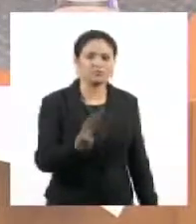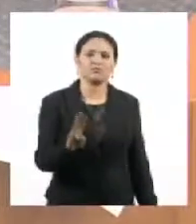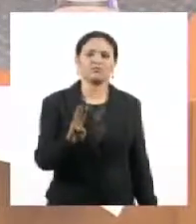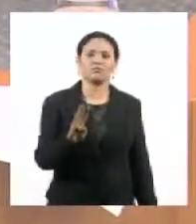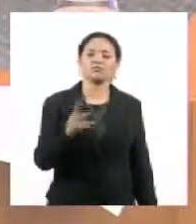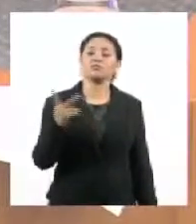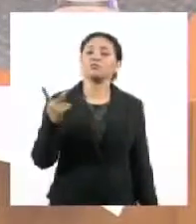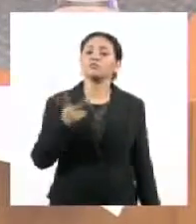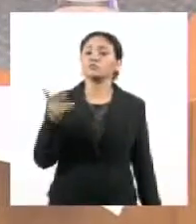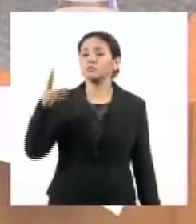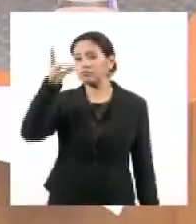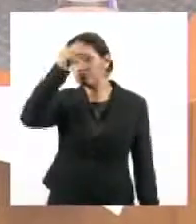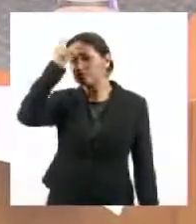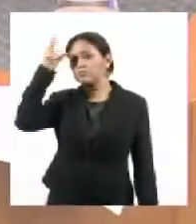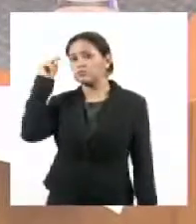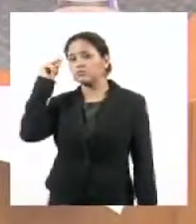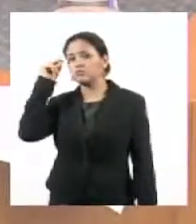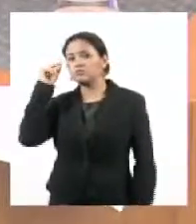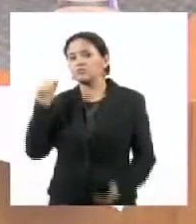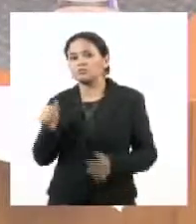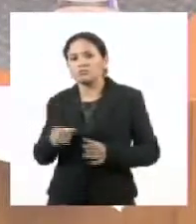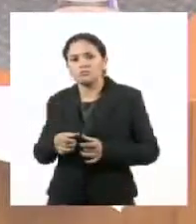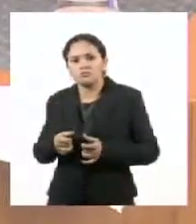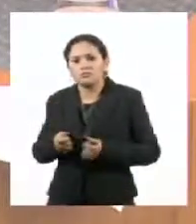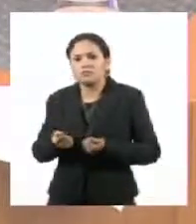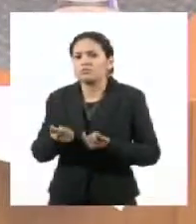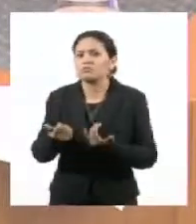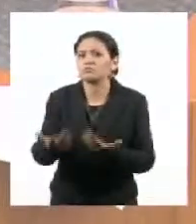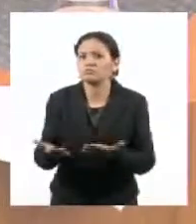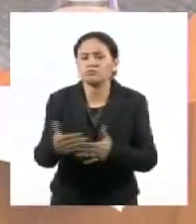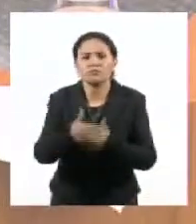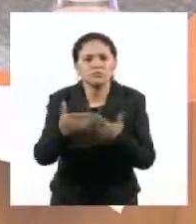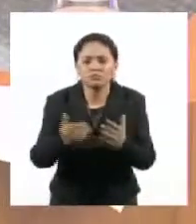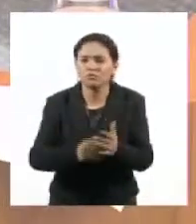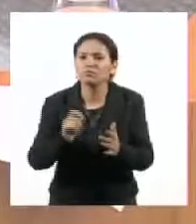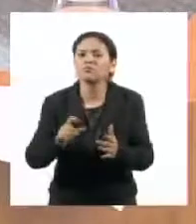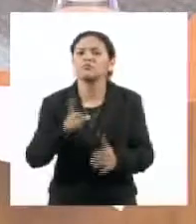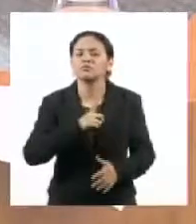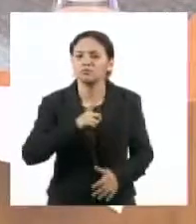todo o patrimônio da Caema para a Odebrecht.